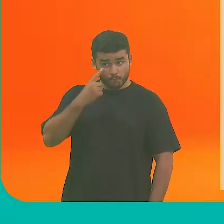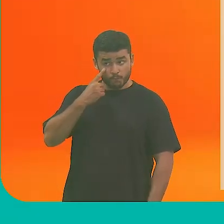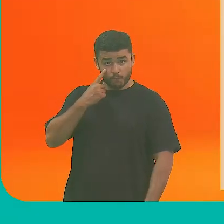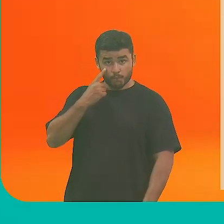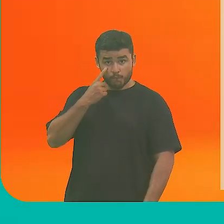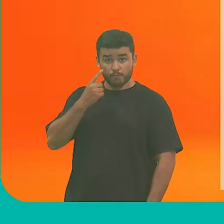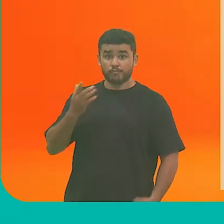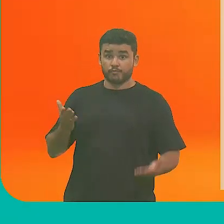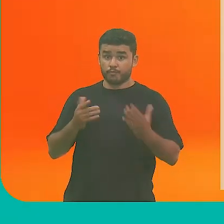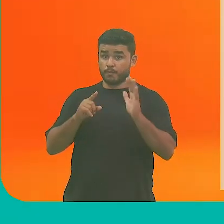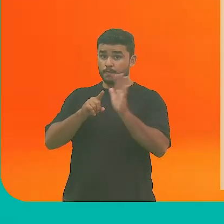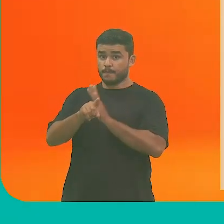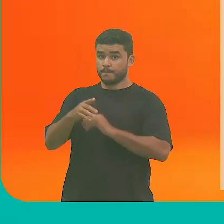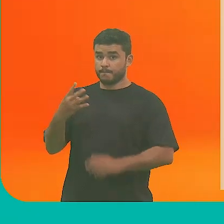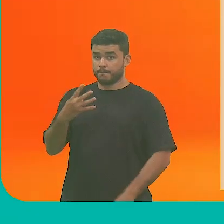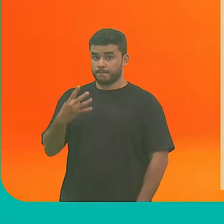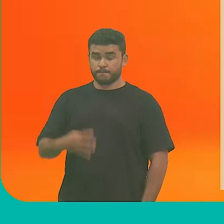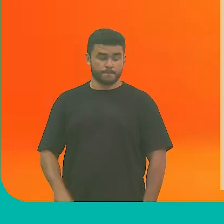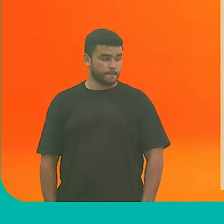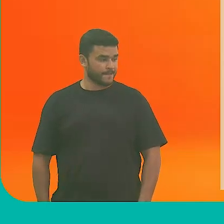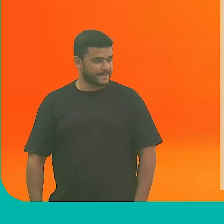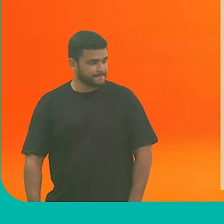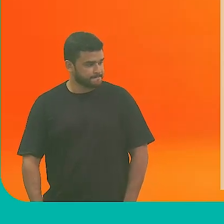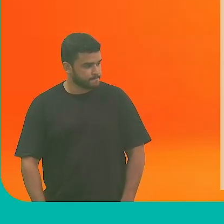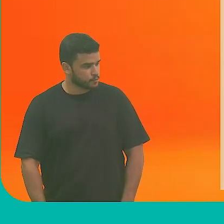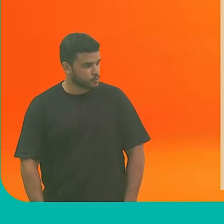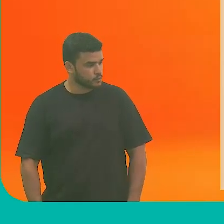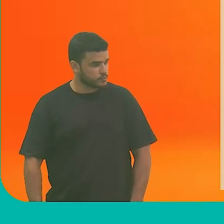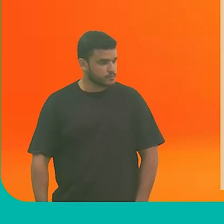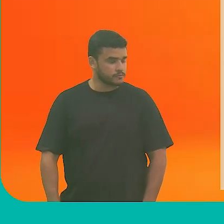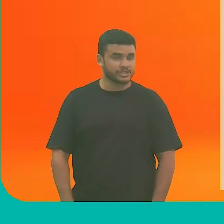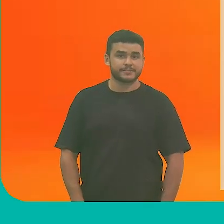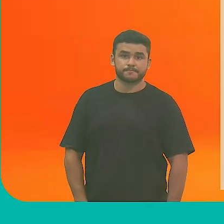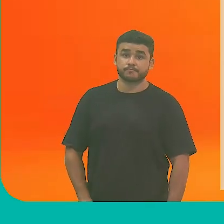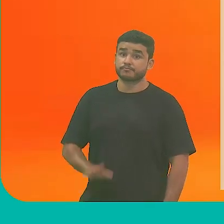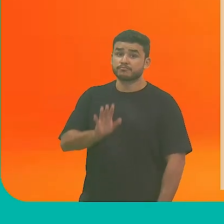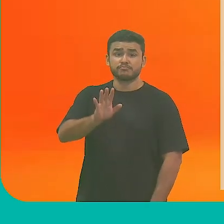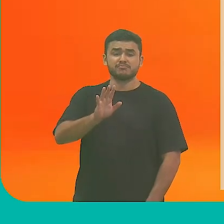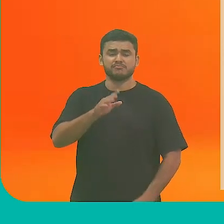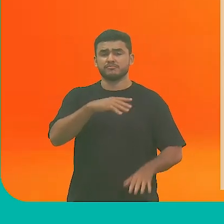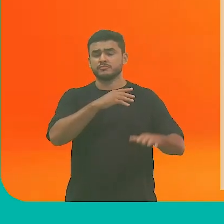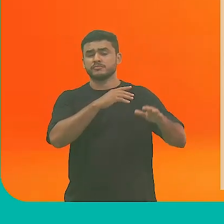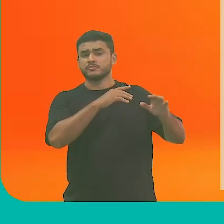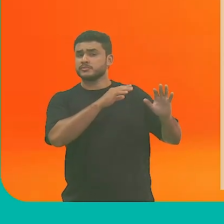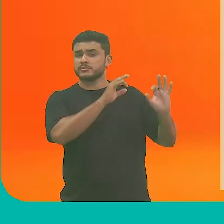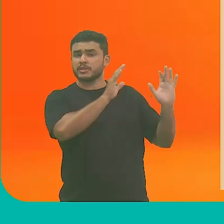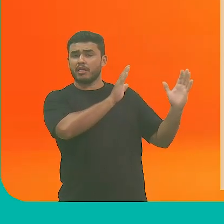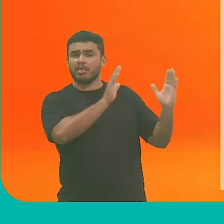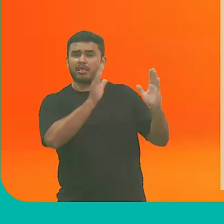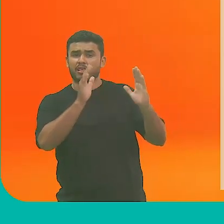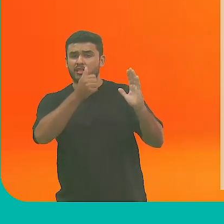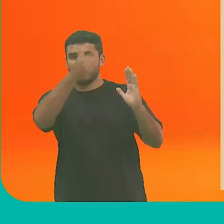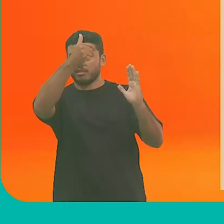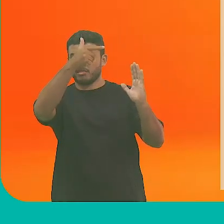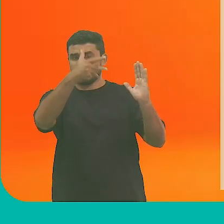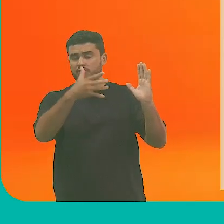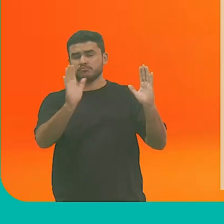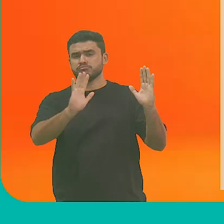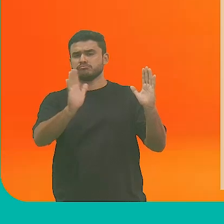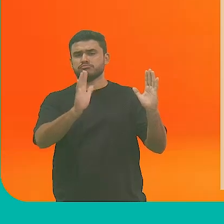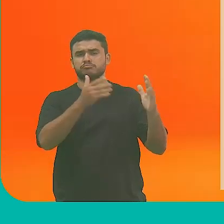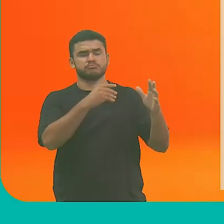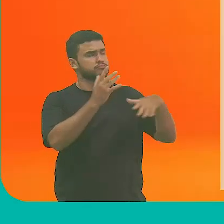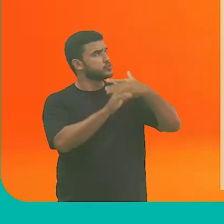questão 4. Eu pulei as questões para que a gente possa mostrar todas as habilidades,